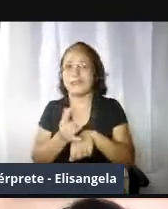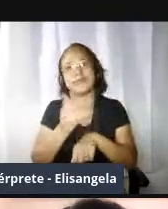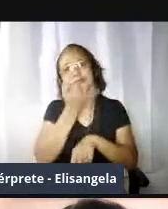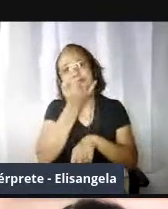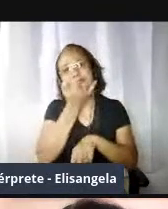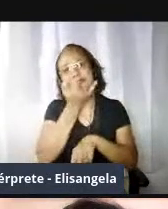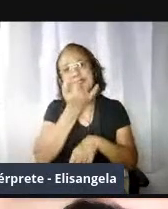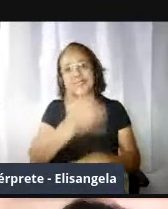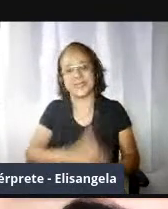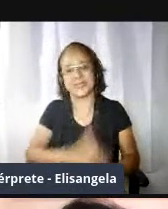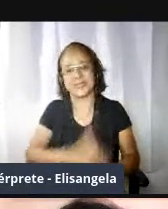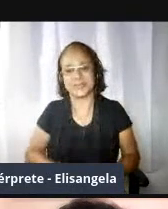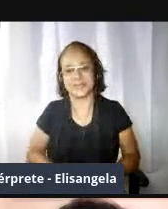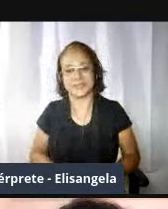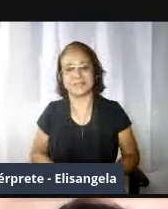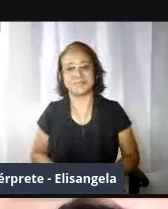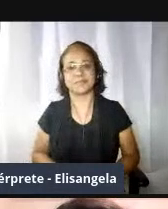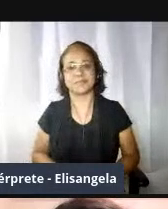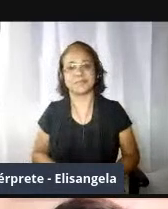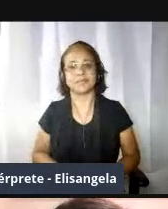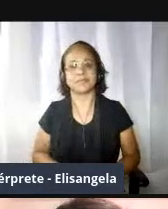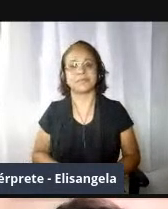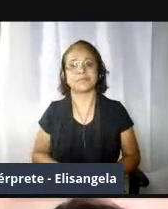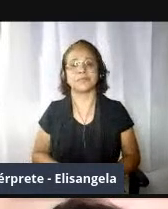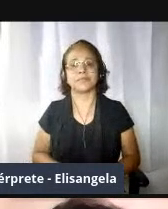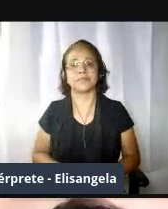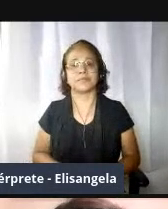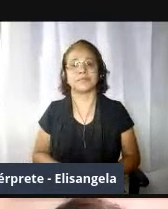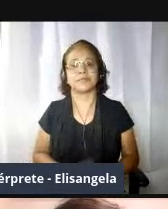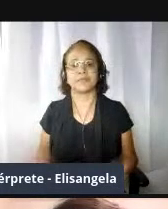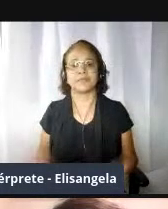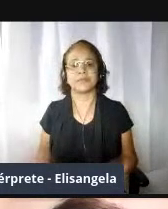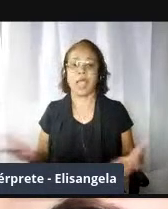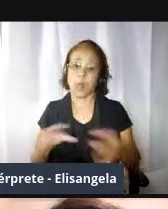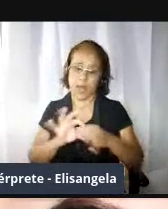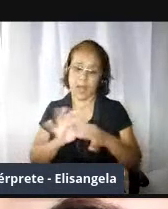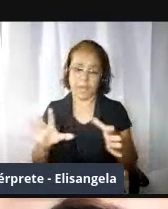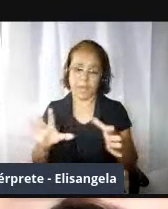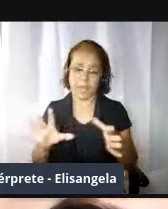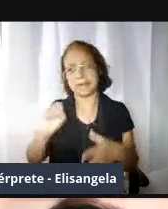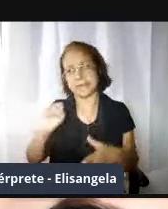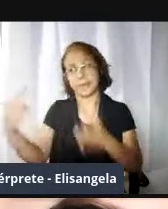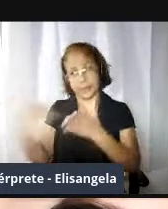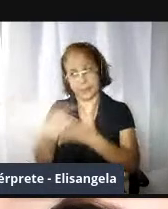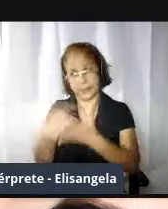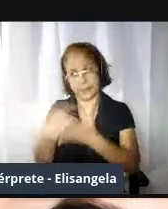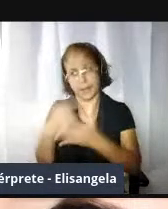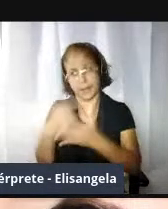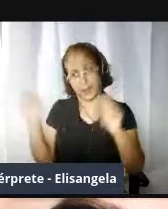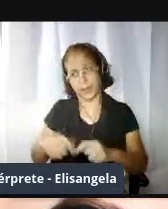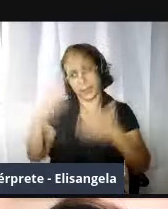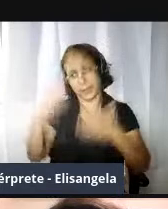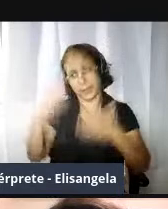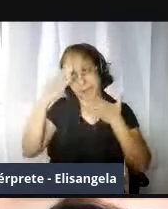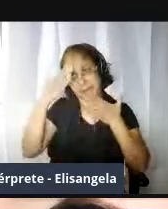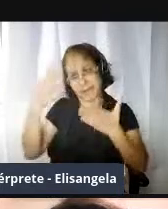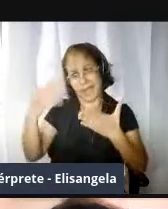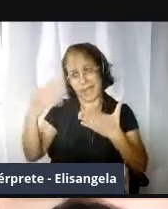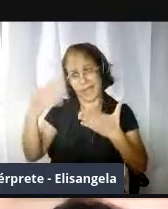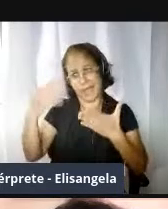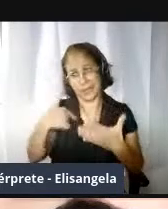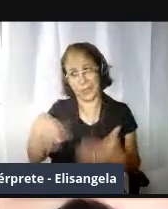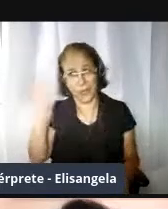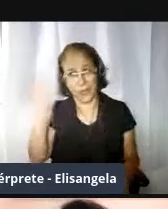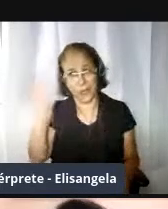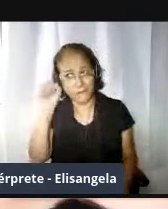ficou à disposição, se alguém quiser perguntar. Enfim, obrigada por terem me escutado até agora.